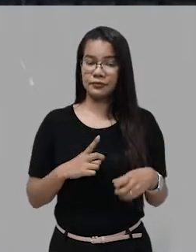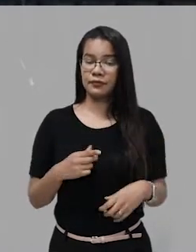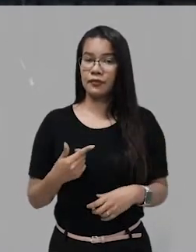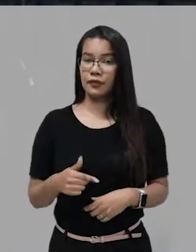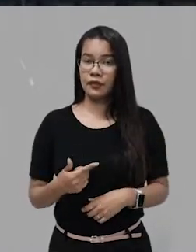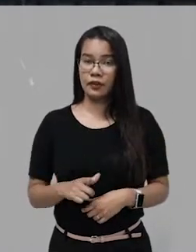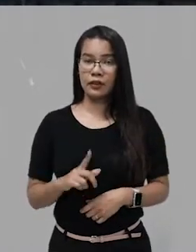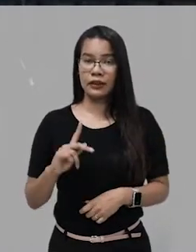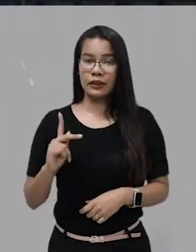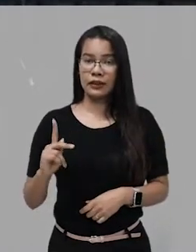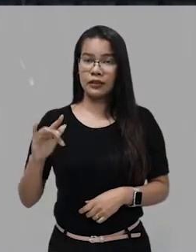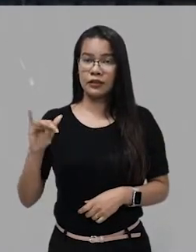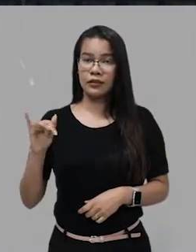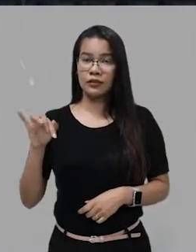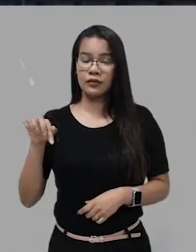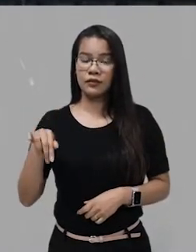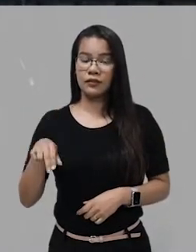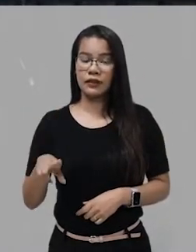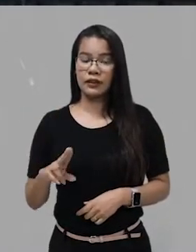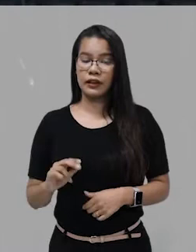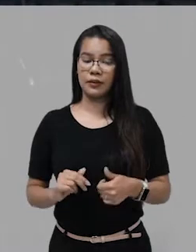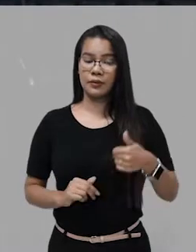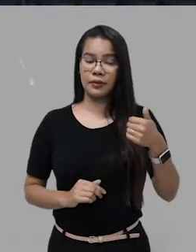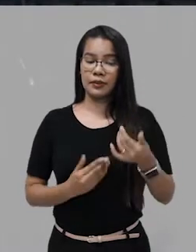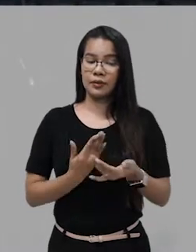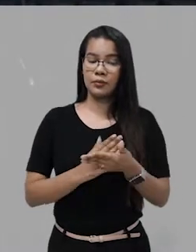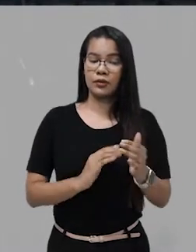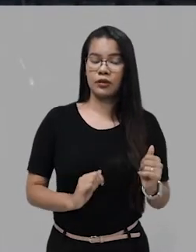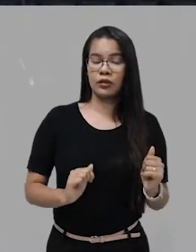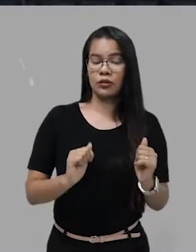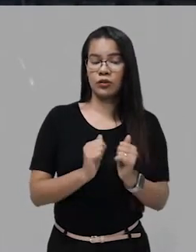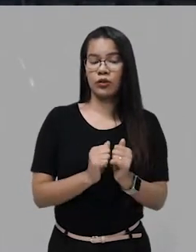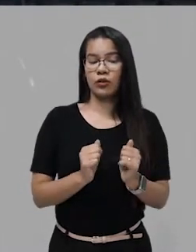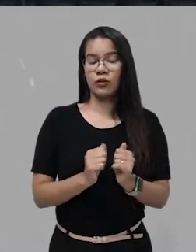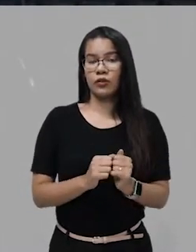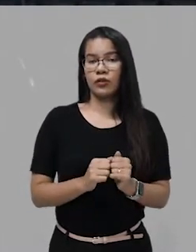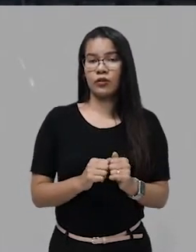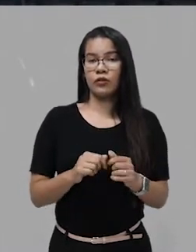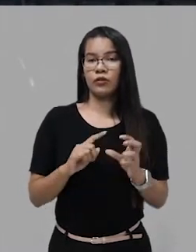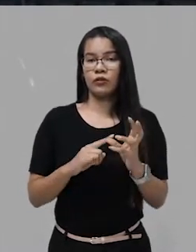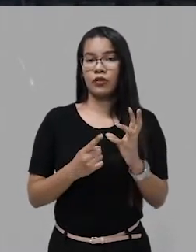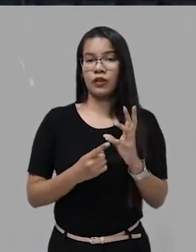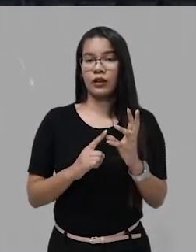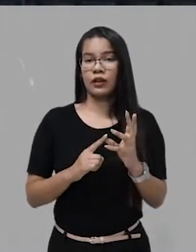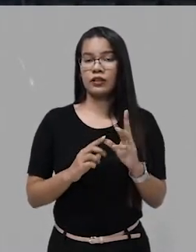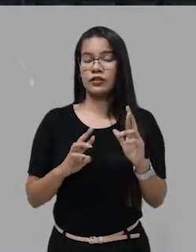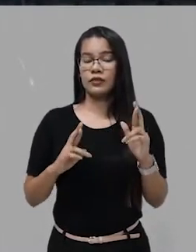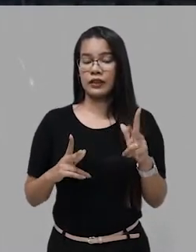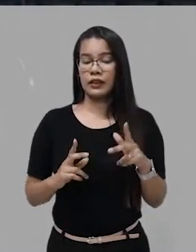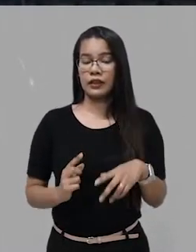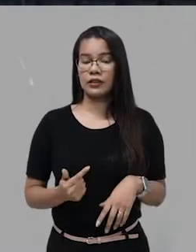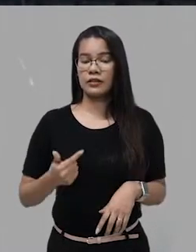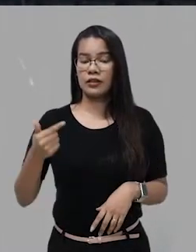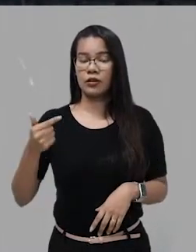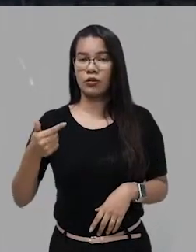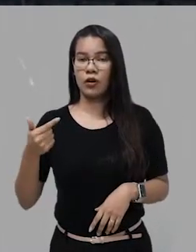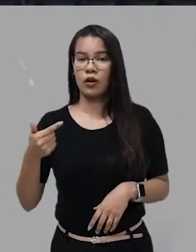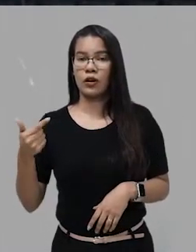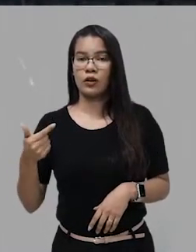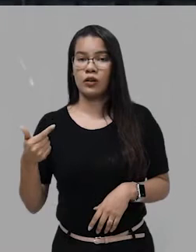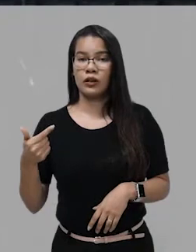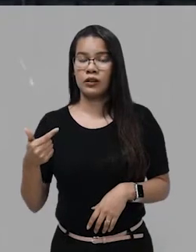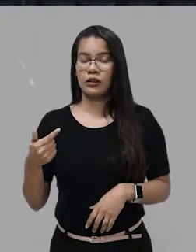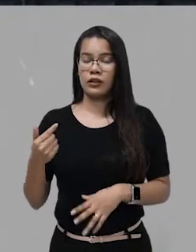Termina com, aqui a primeira termina com vogais diferentes, a segunda termina com R e começa com A, tem o